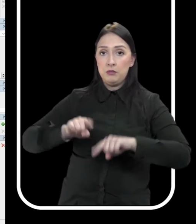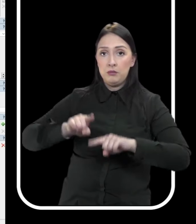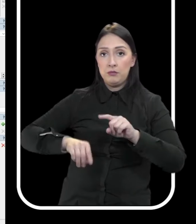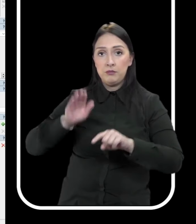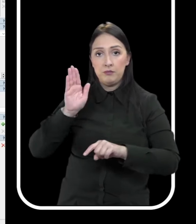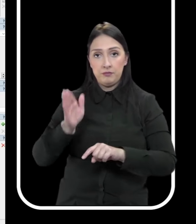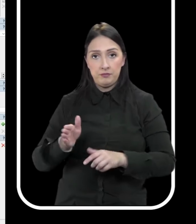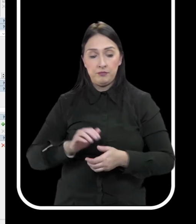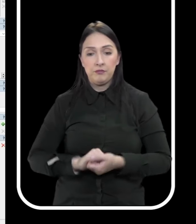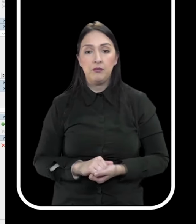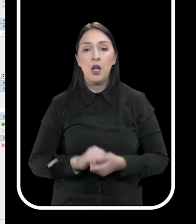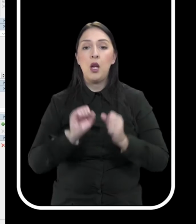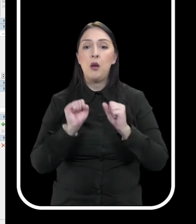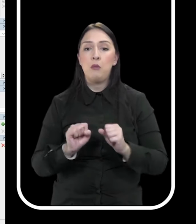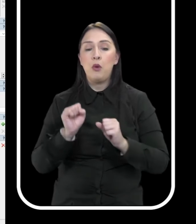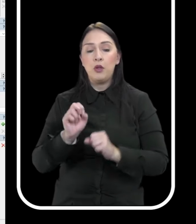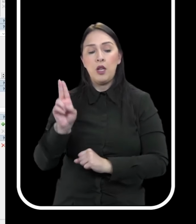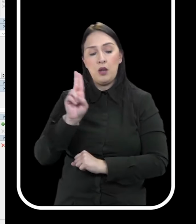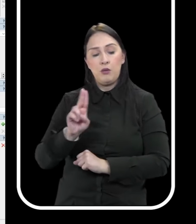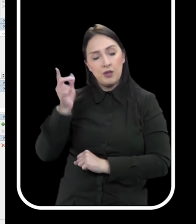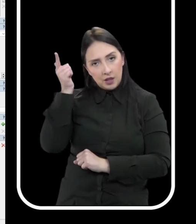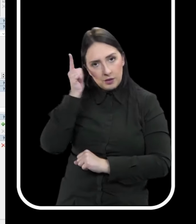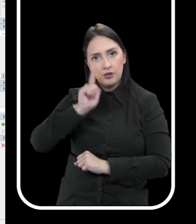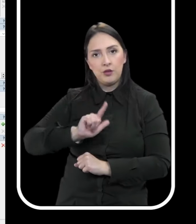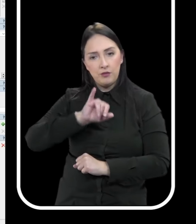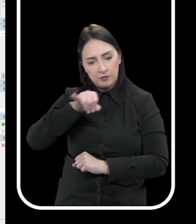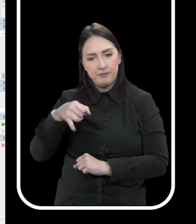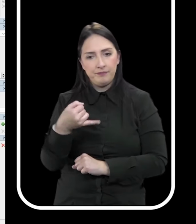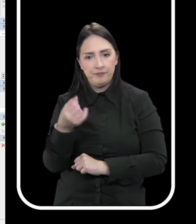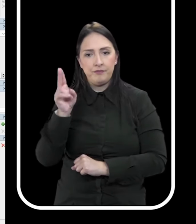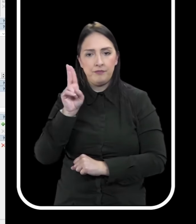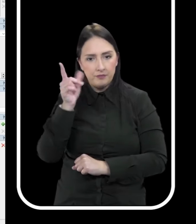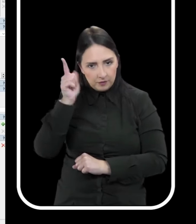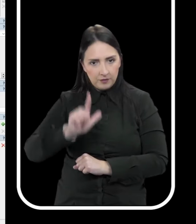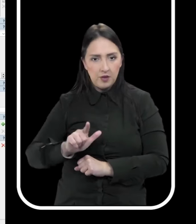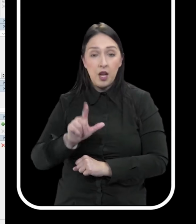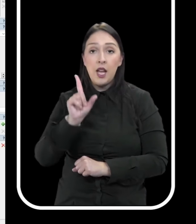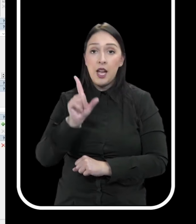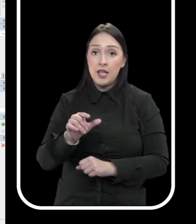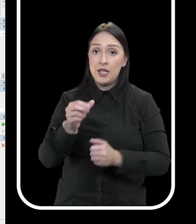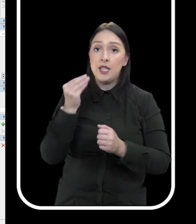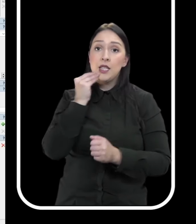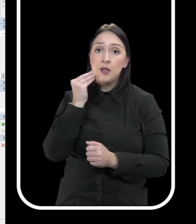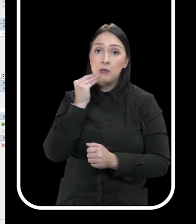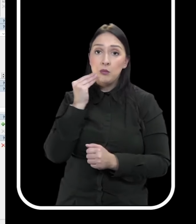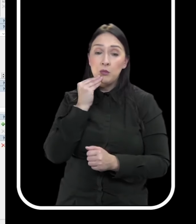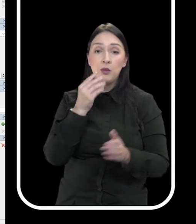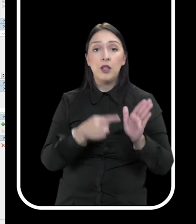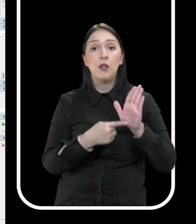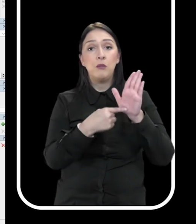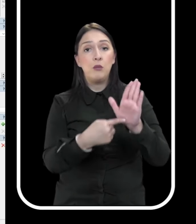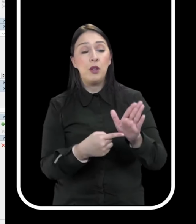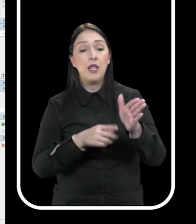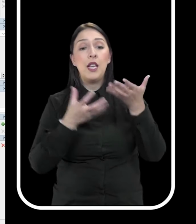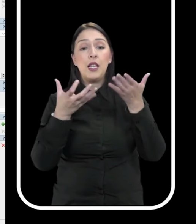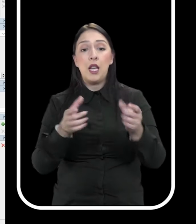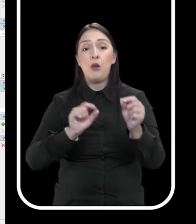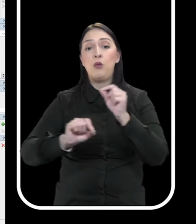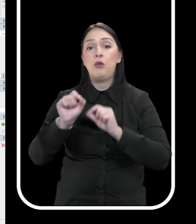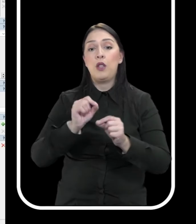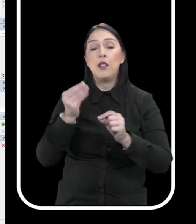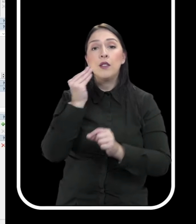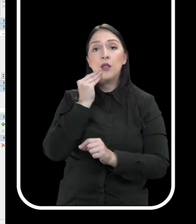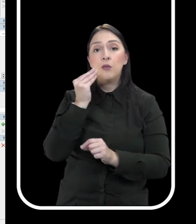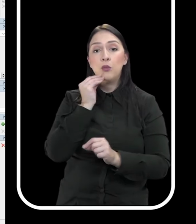outro material já, né, para ser reaproveitado. Então, essa simulação, ela